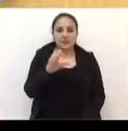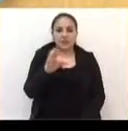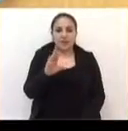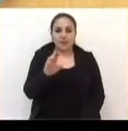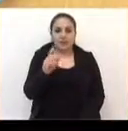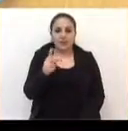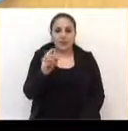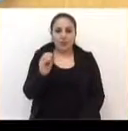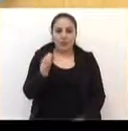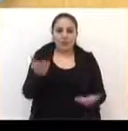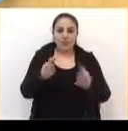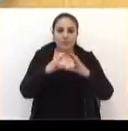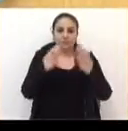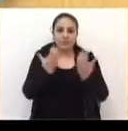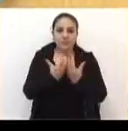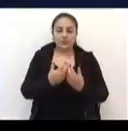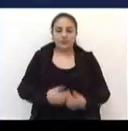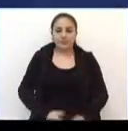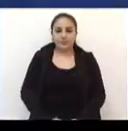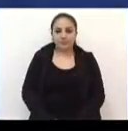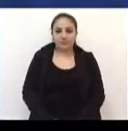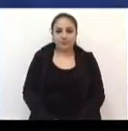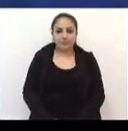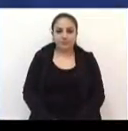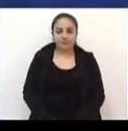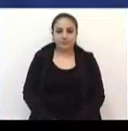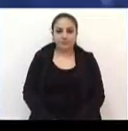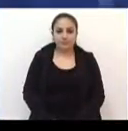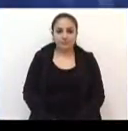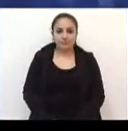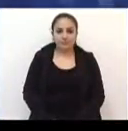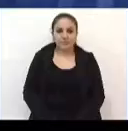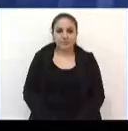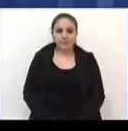Agora no canal da comunidade.